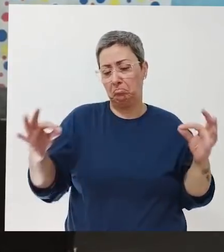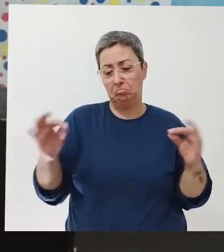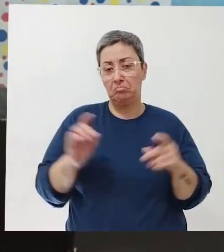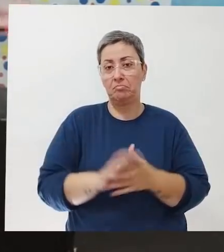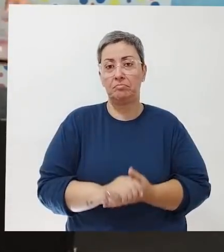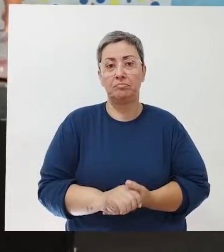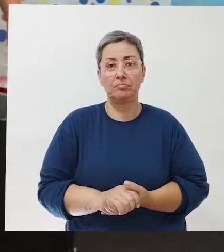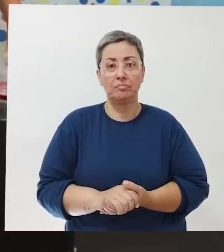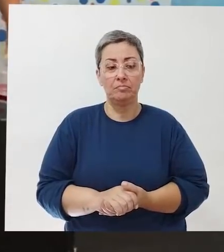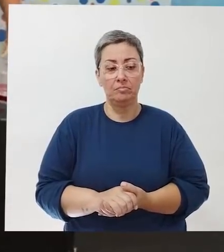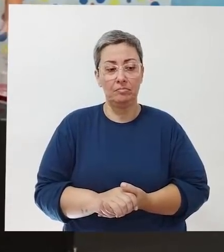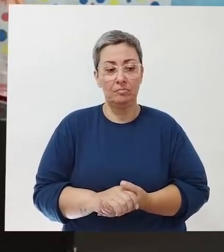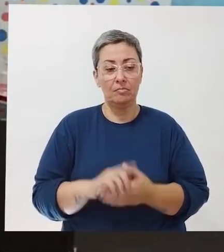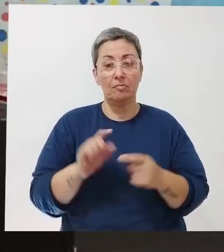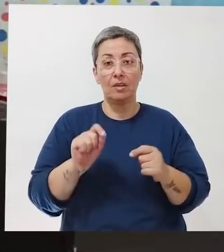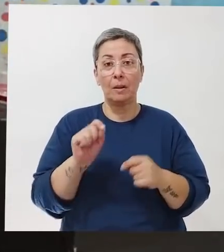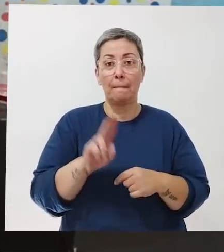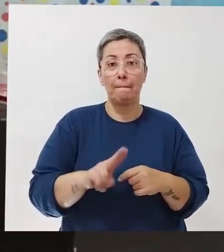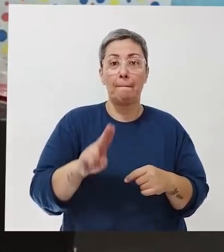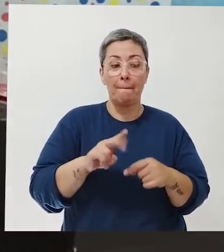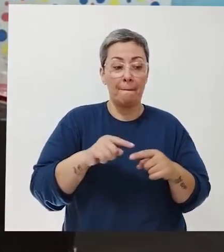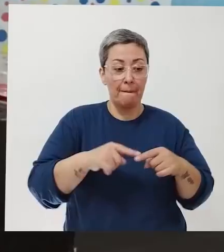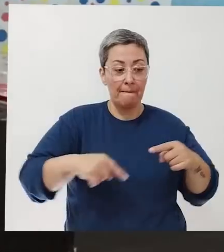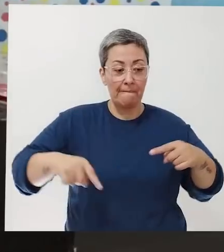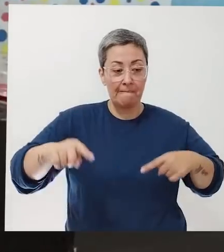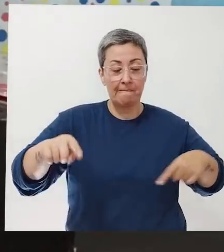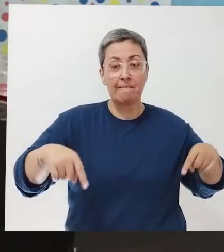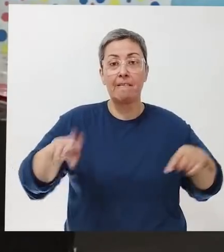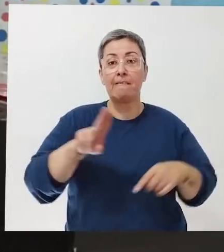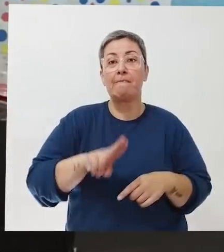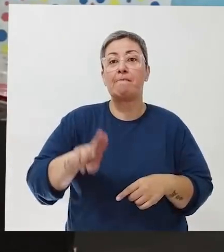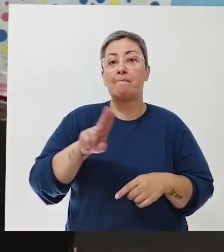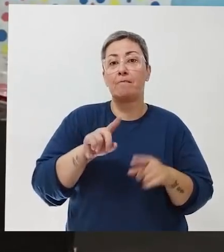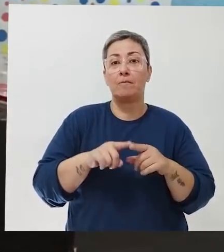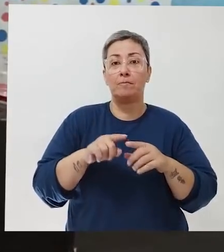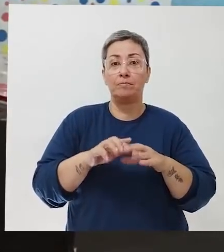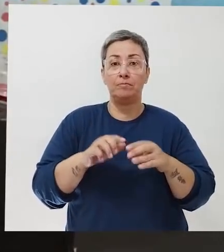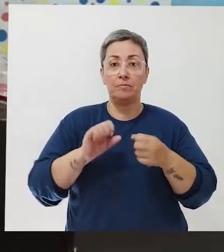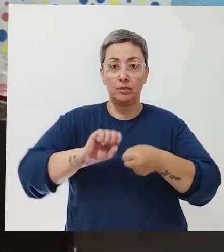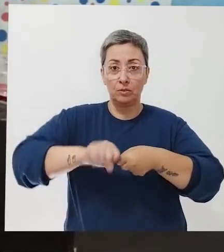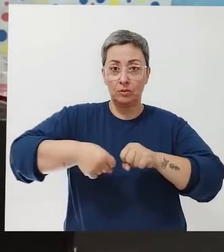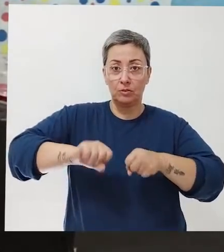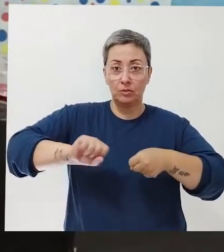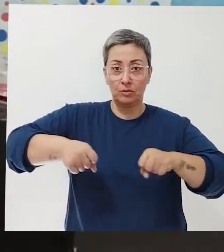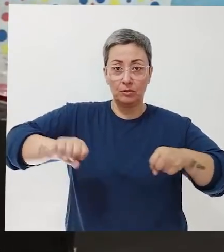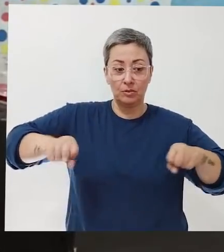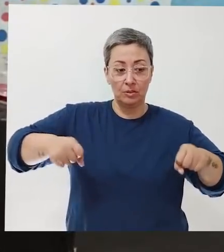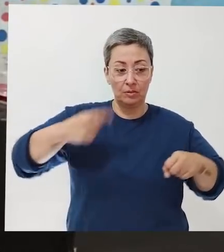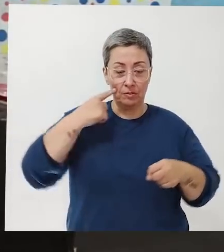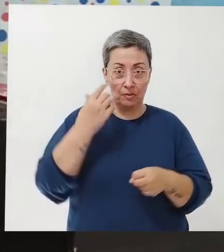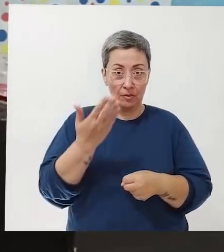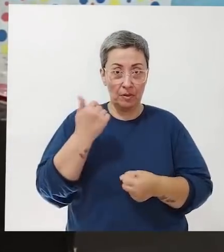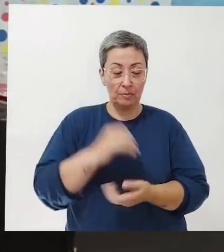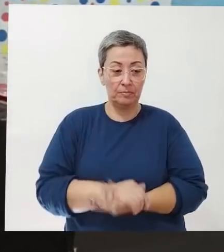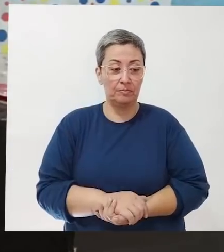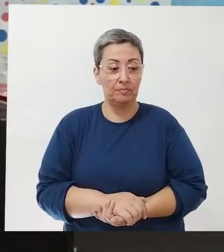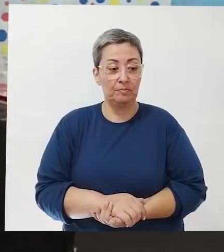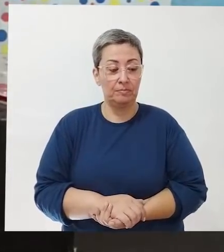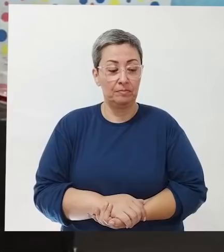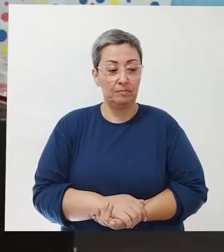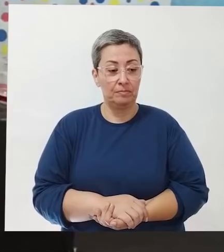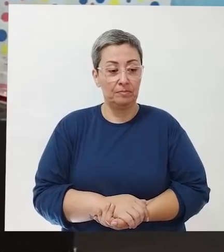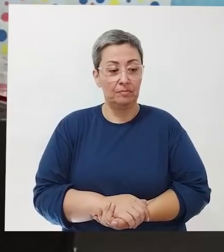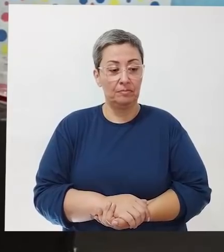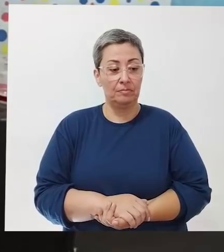barbante. E para o circuito eu utilizei um lençol torcido. Vamos lá para o meu desafio?